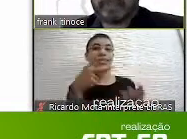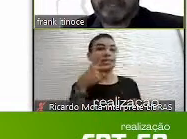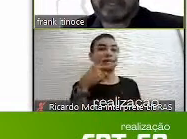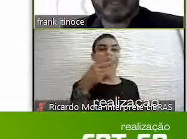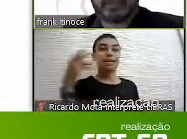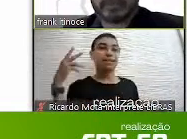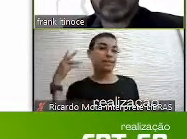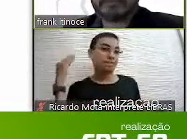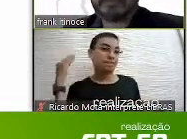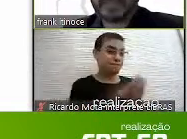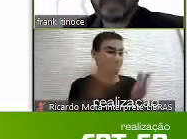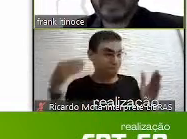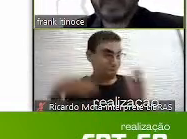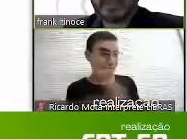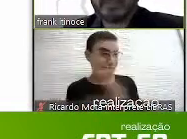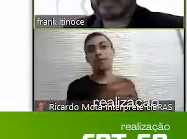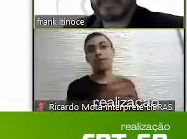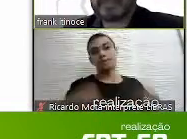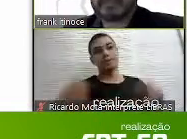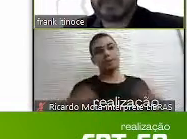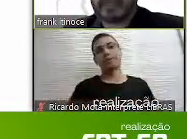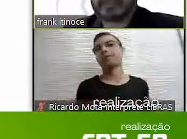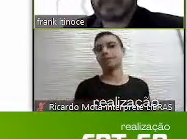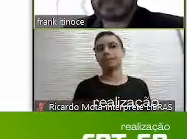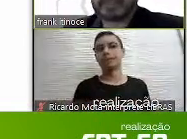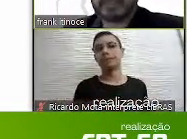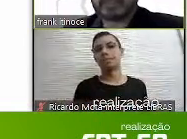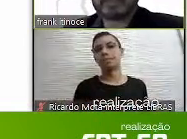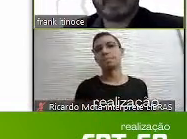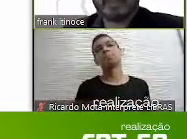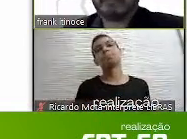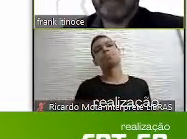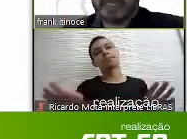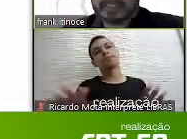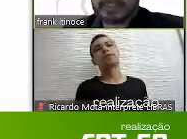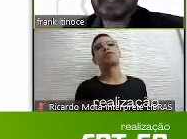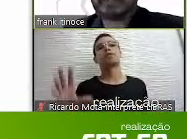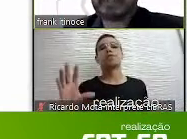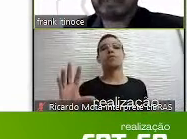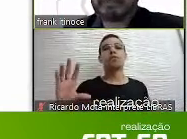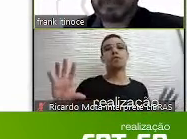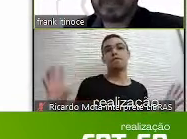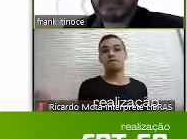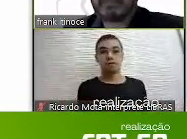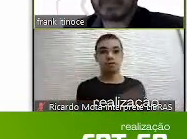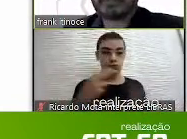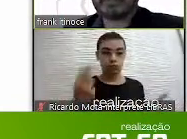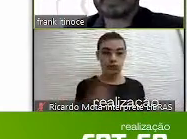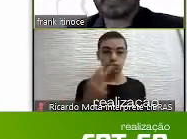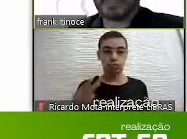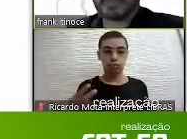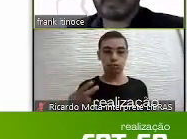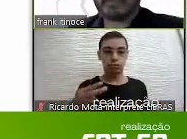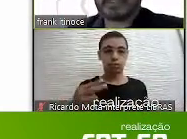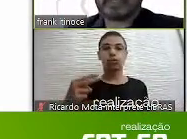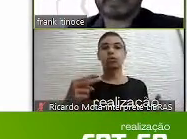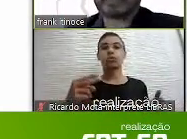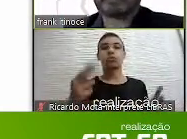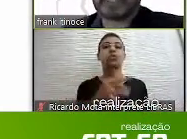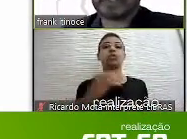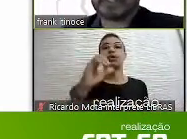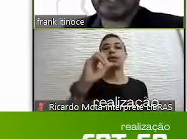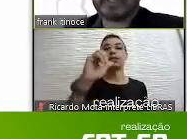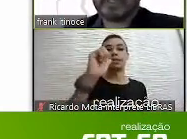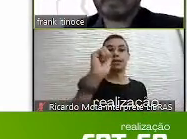Santa Maria até hoje, não teve em São Paulo, graças a Deus, mas o Corpo de Bombeiros, ele pega bem pesado